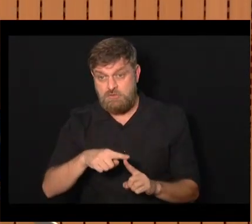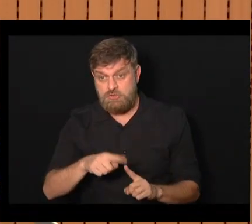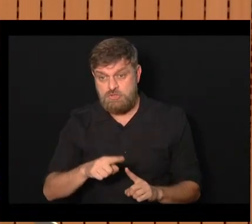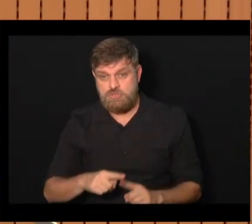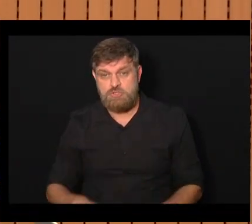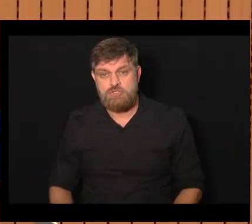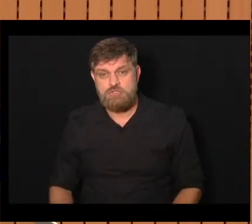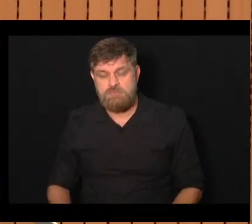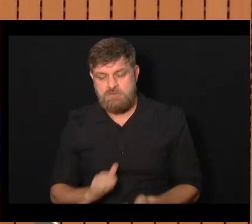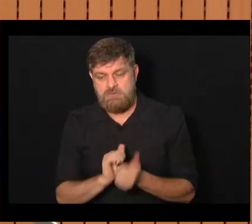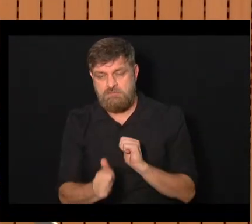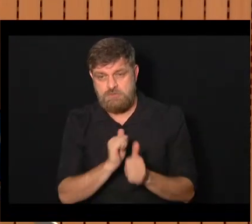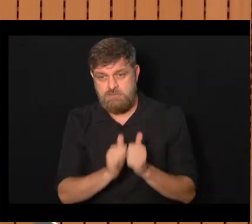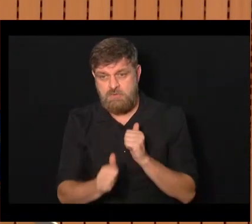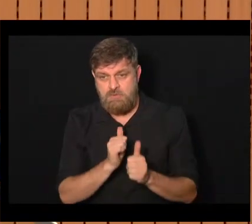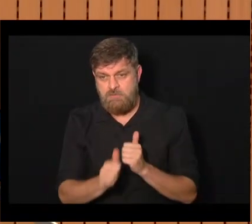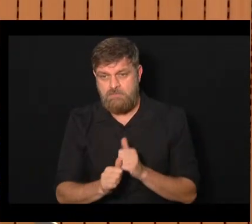Clube,